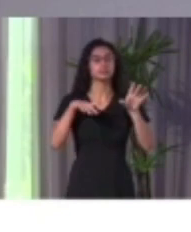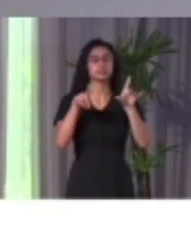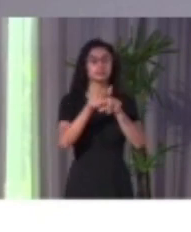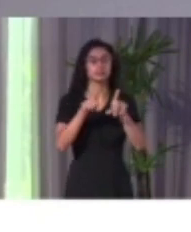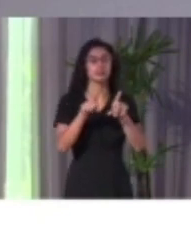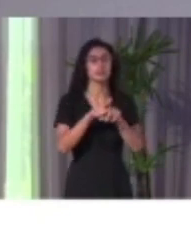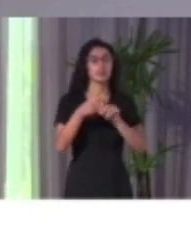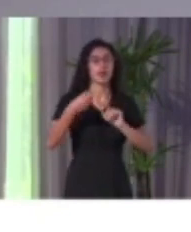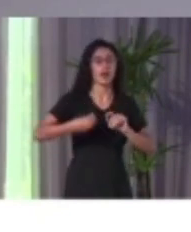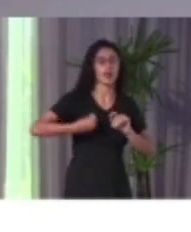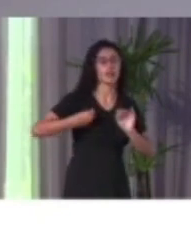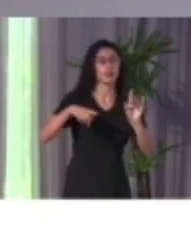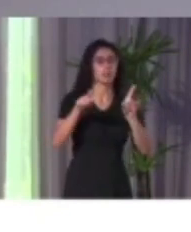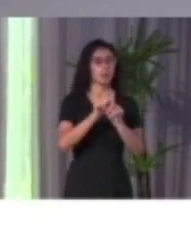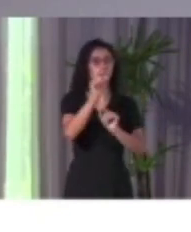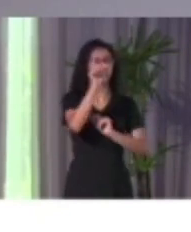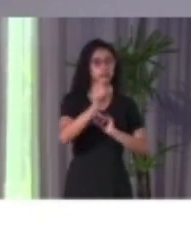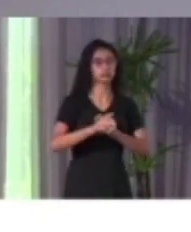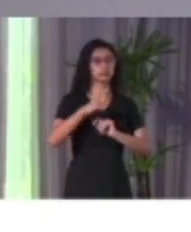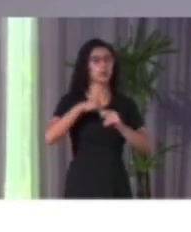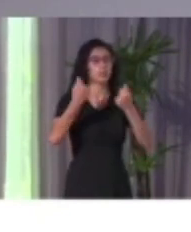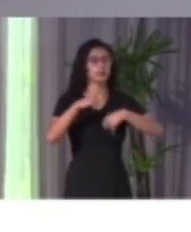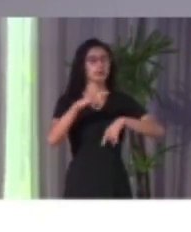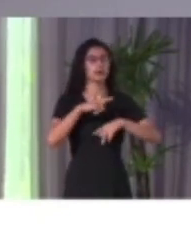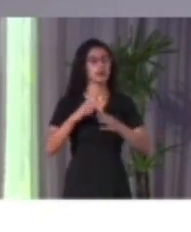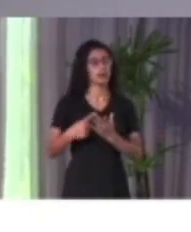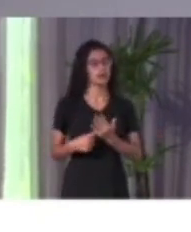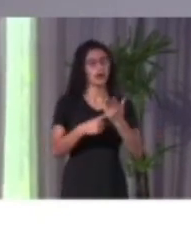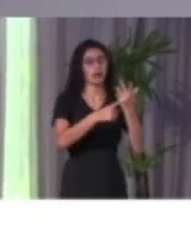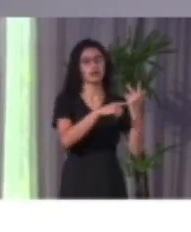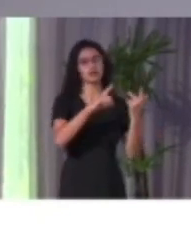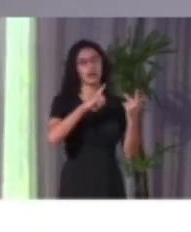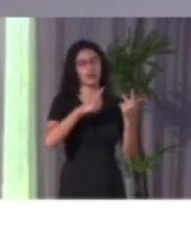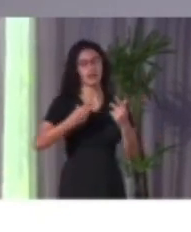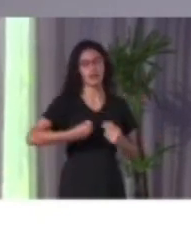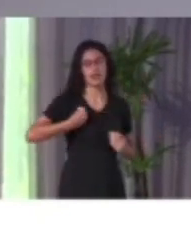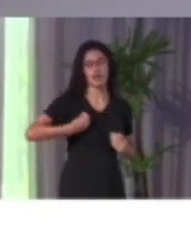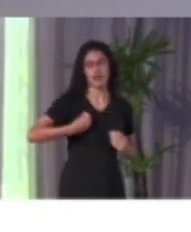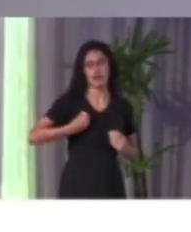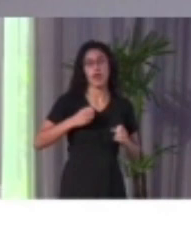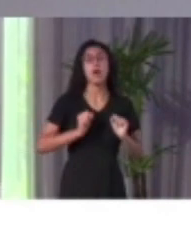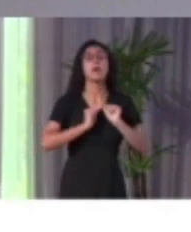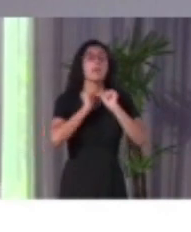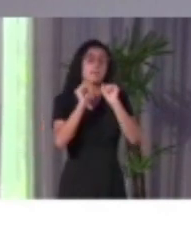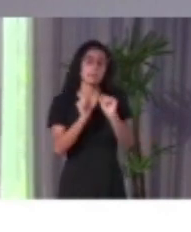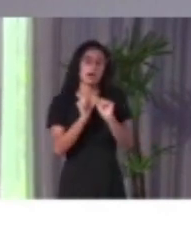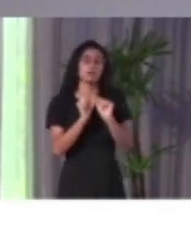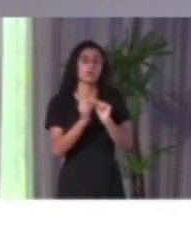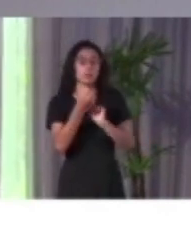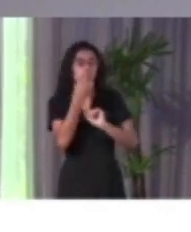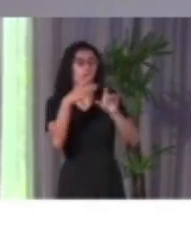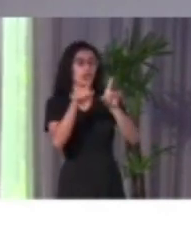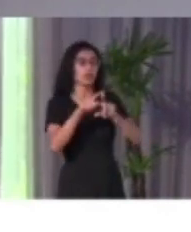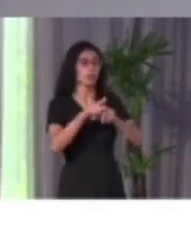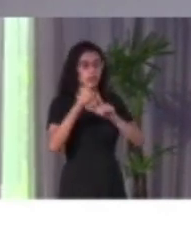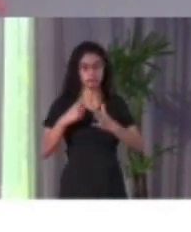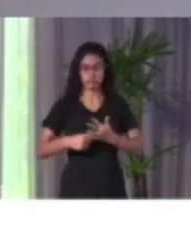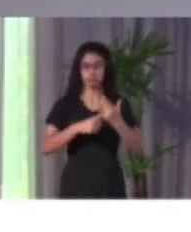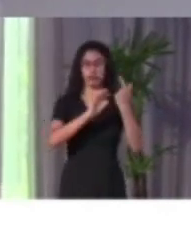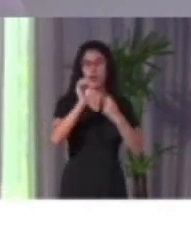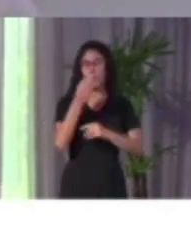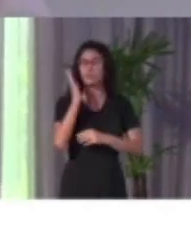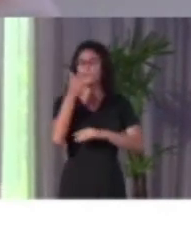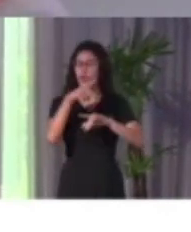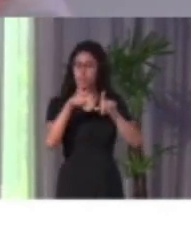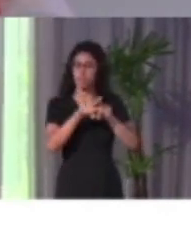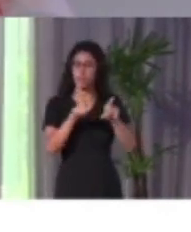inclusive, à sobrevivência daquela pessoa que depende daquela tecnologia para viver, que pode ser beneficiada por aquela tecnologia ou que já